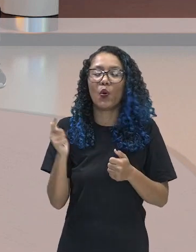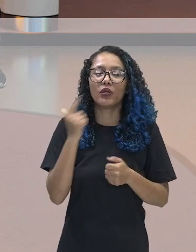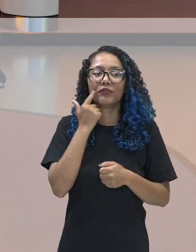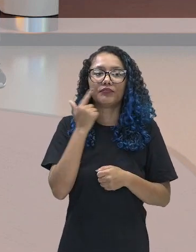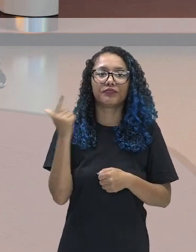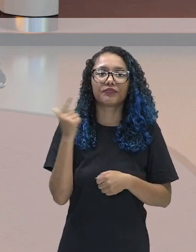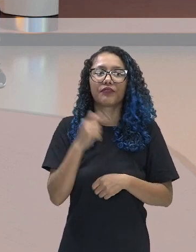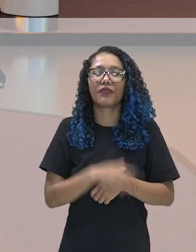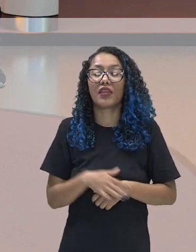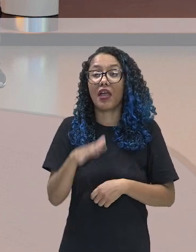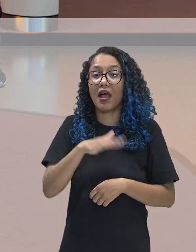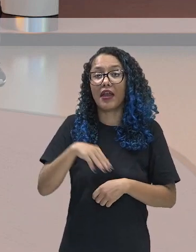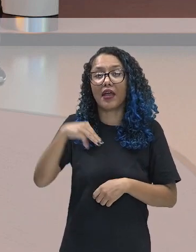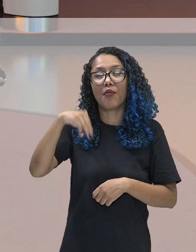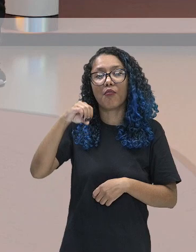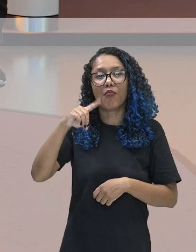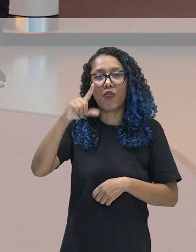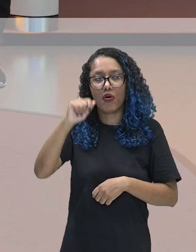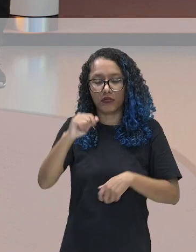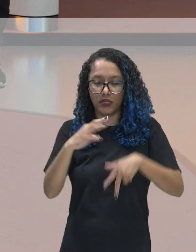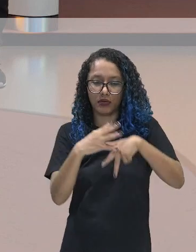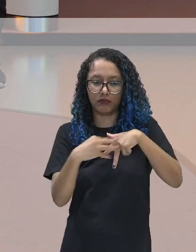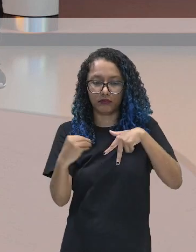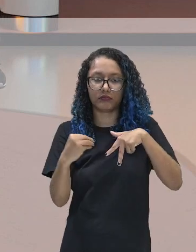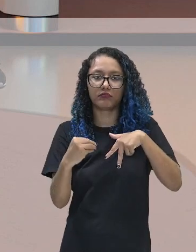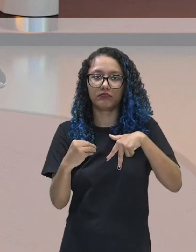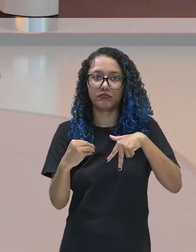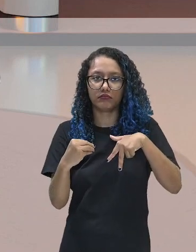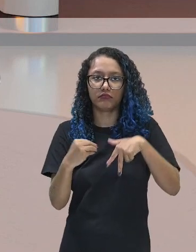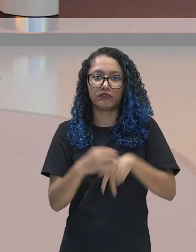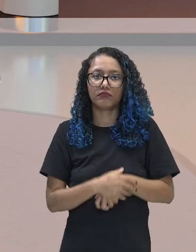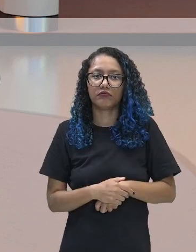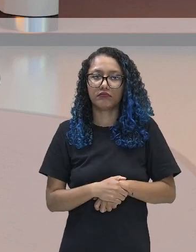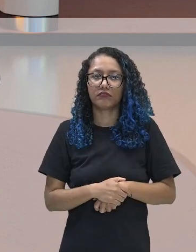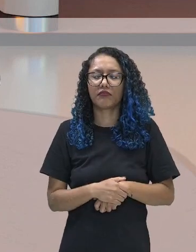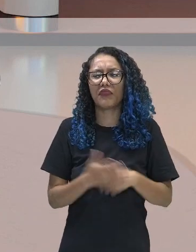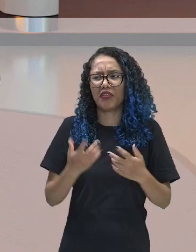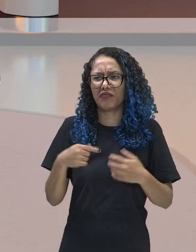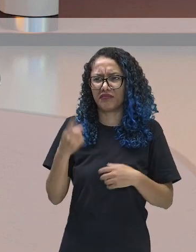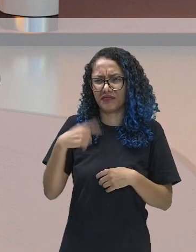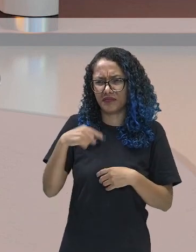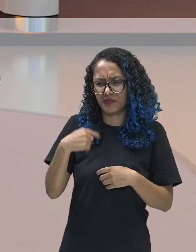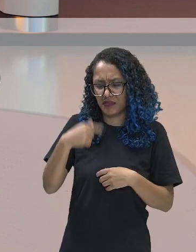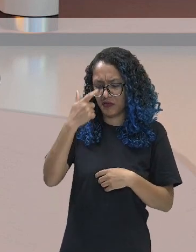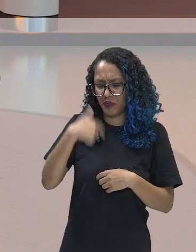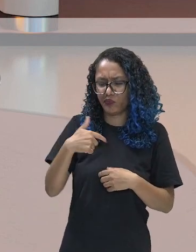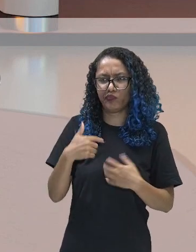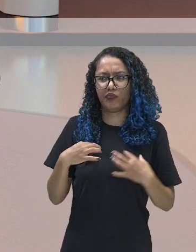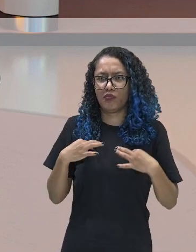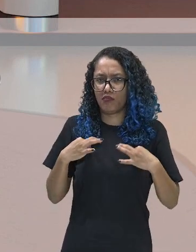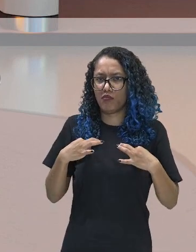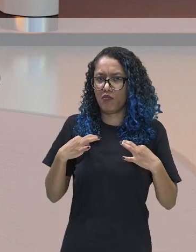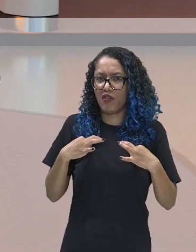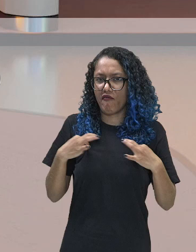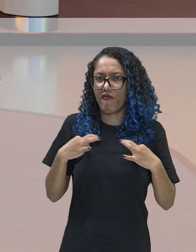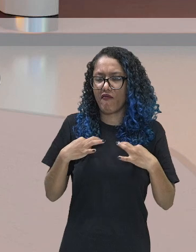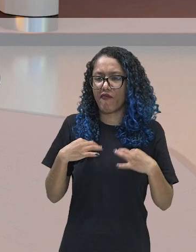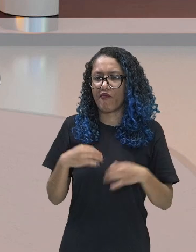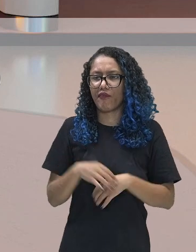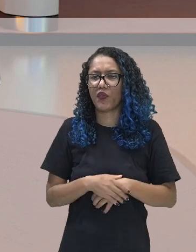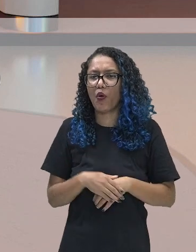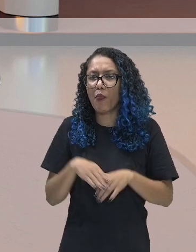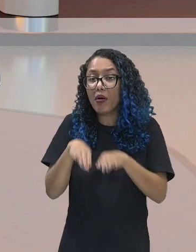na moda, por exemplo. Professor, o senhor está vestindo ali uma farda, né, gente? Que é basicamente